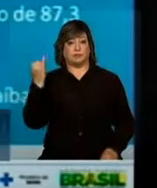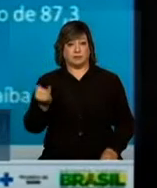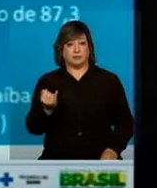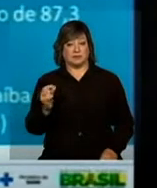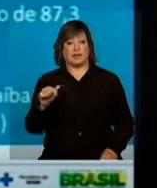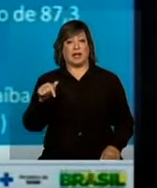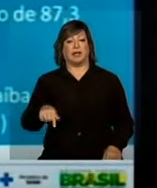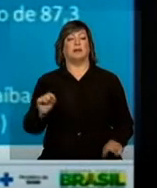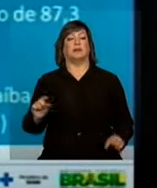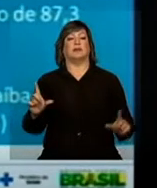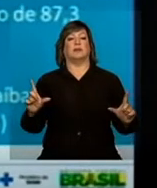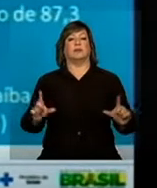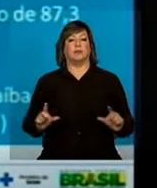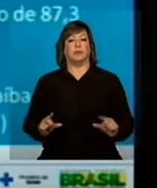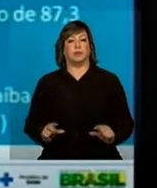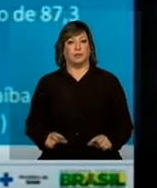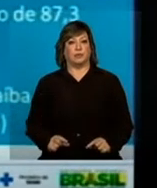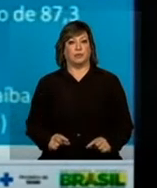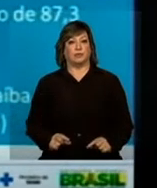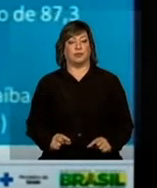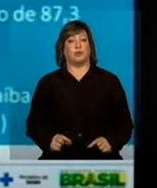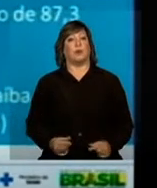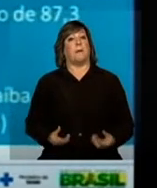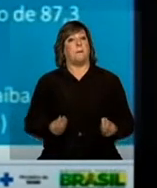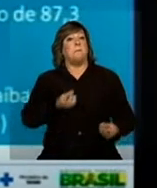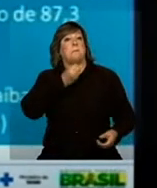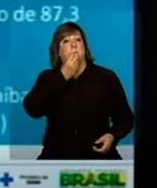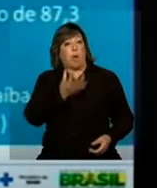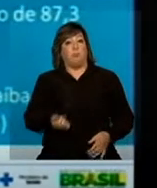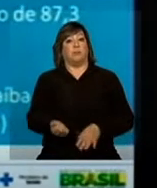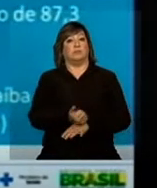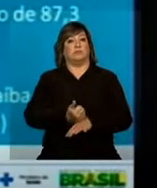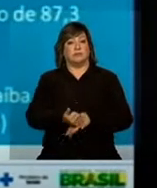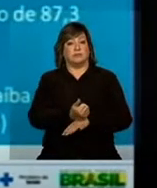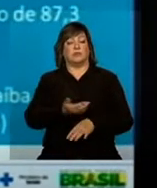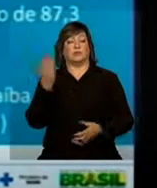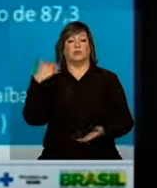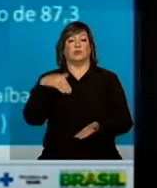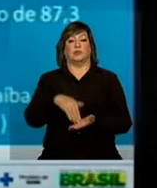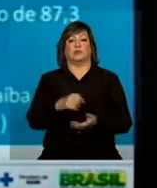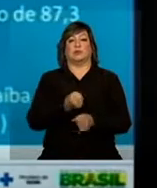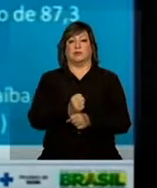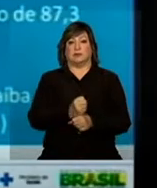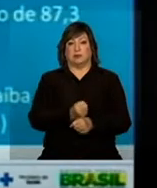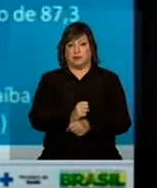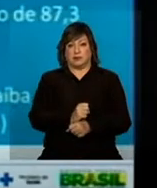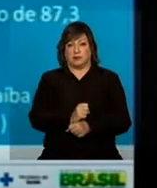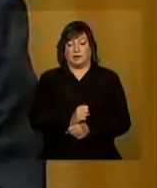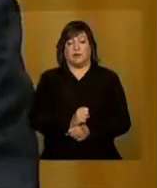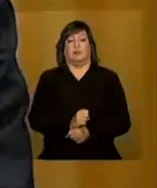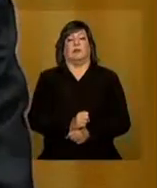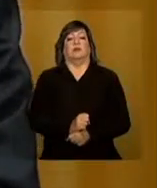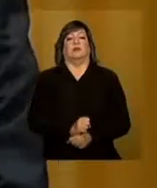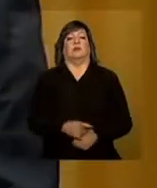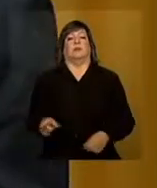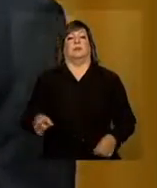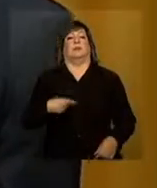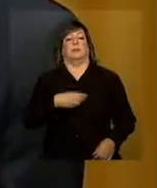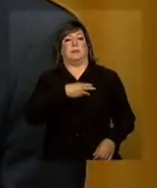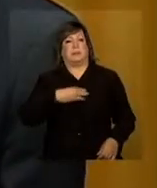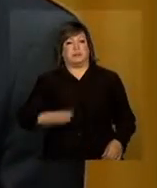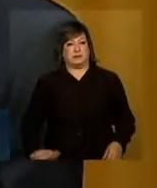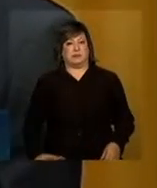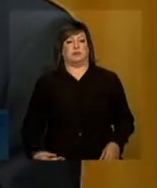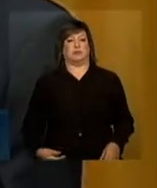essa redução ampliada nos últimos anos, né? O ministro o tempo todo cobra isso da gente, quer dizer, aumentar